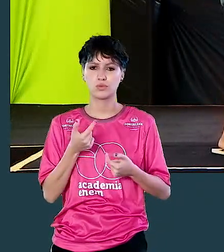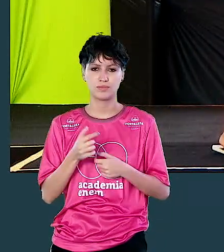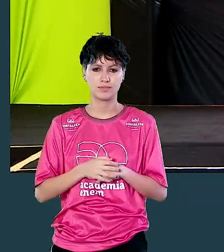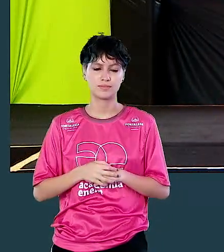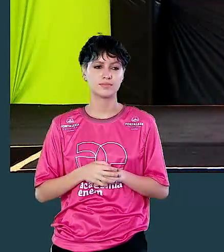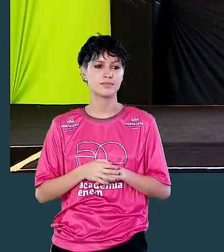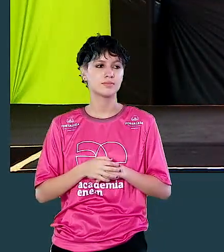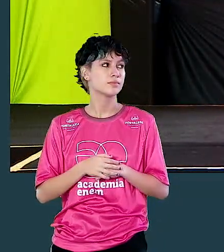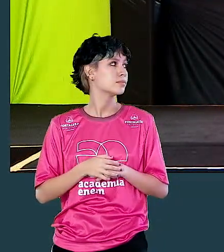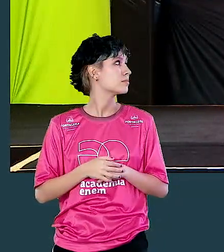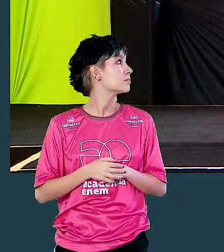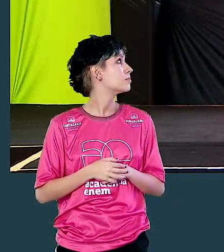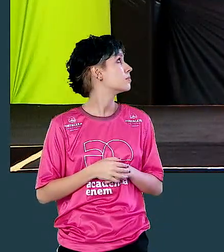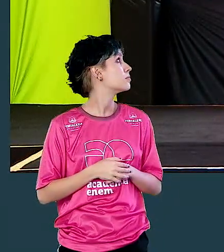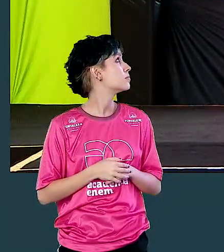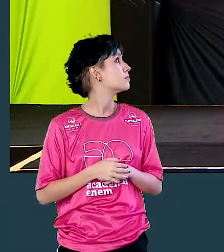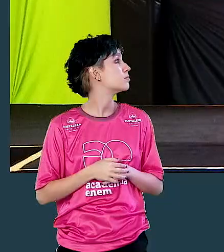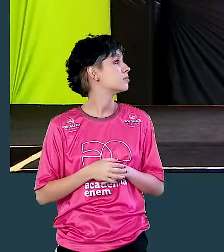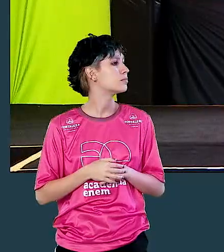hein?